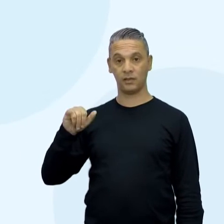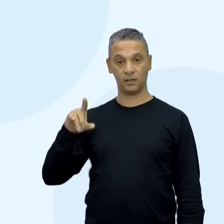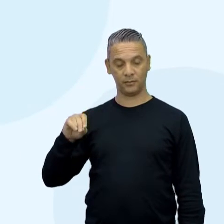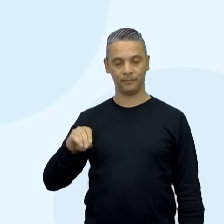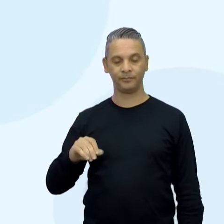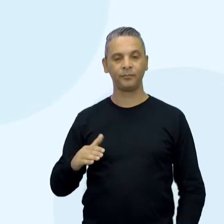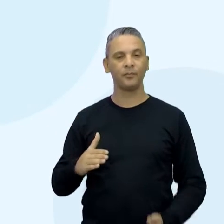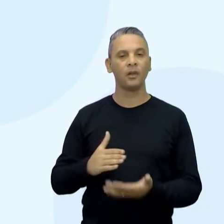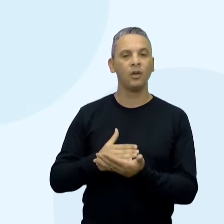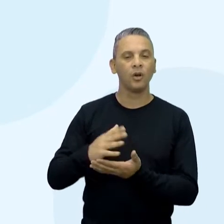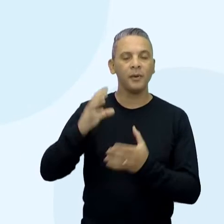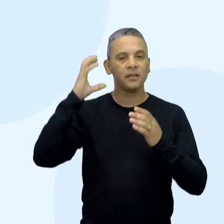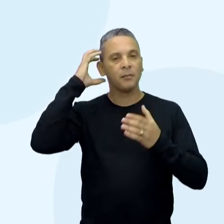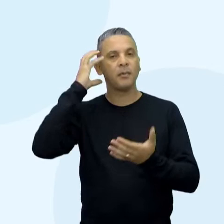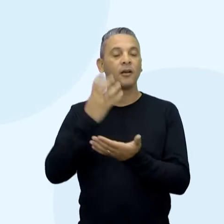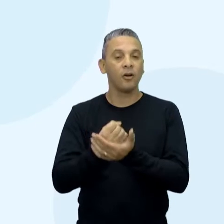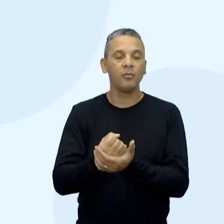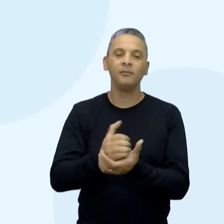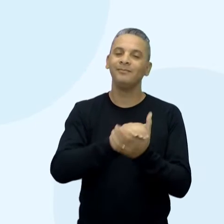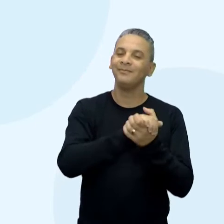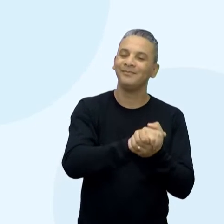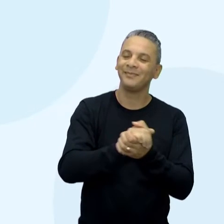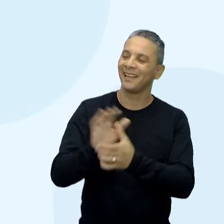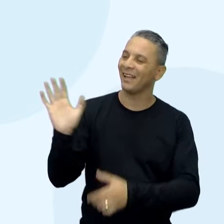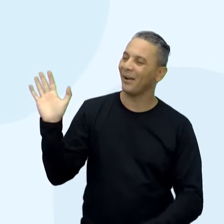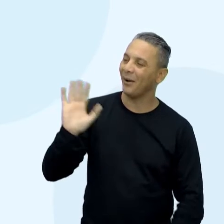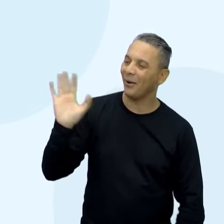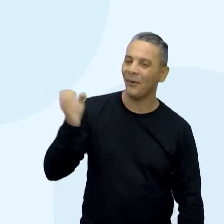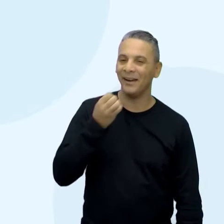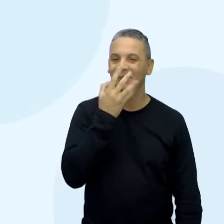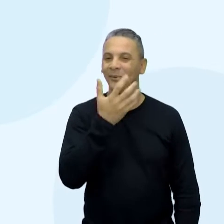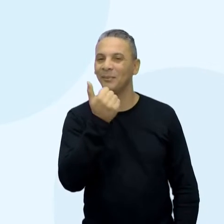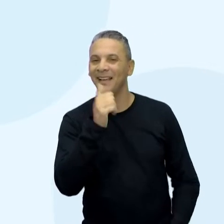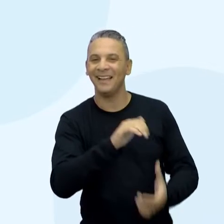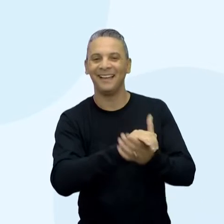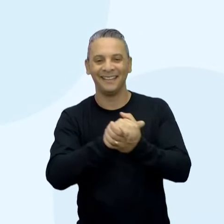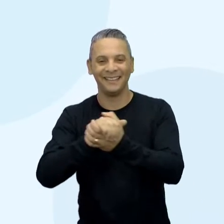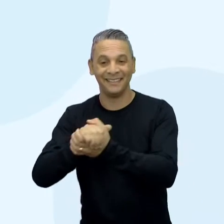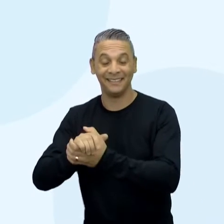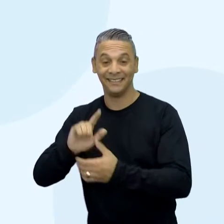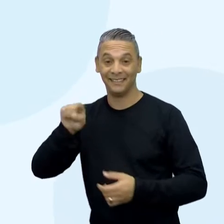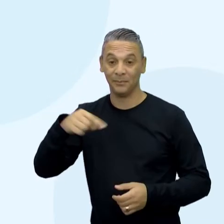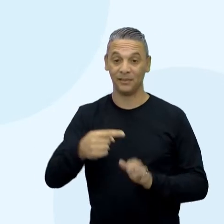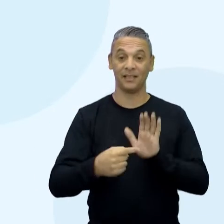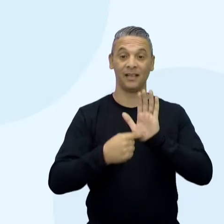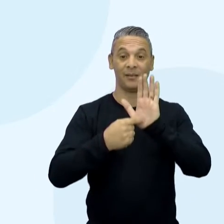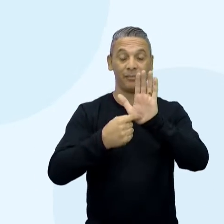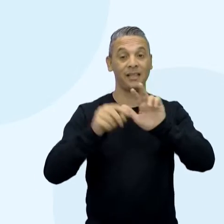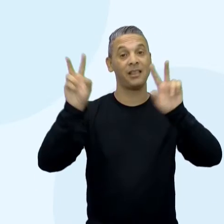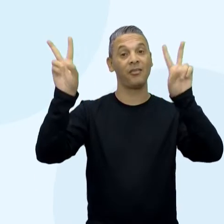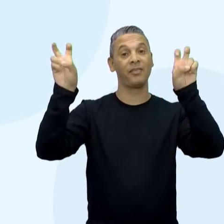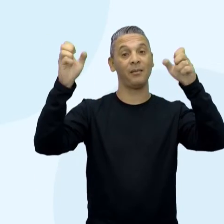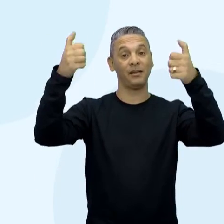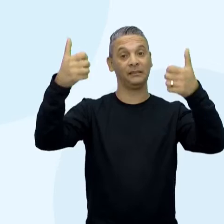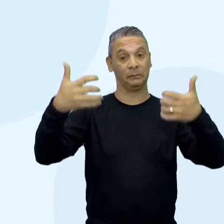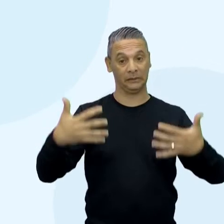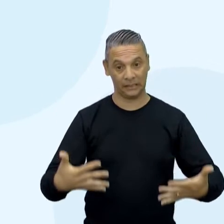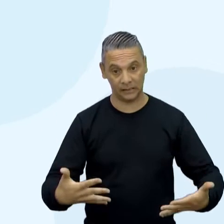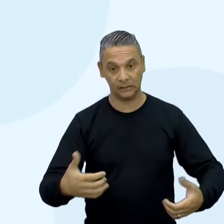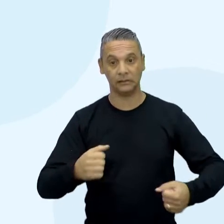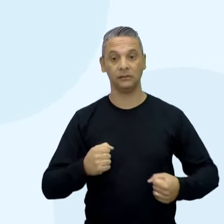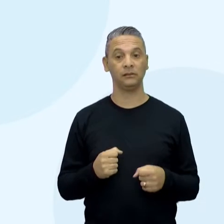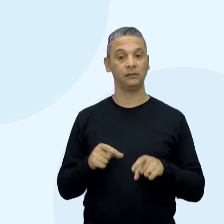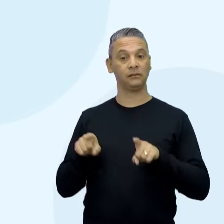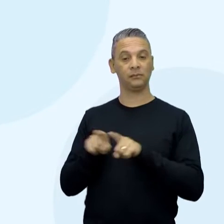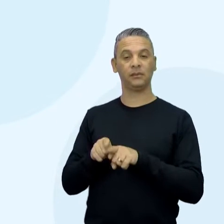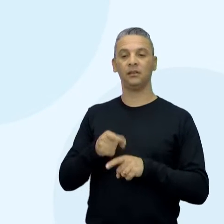Você vai começar o seu podcast fazendo uma saudação inicial, cumprimenta a galera. Depois você vai apresentar o tema.